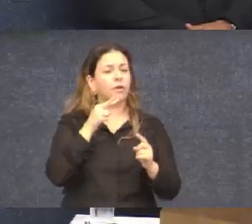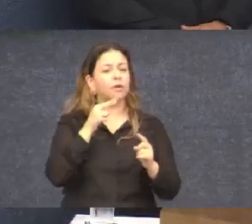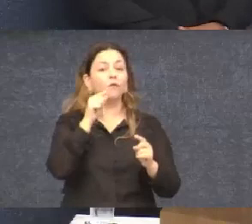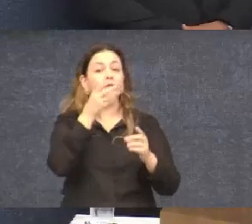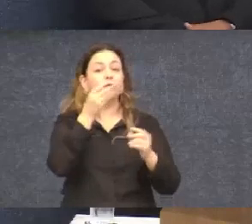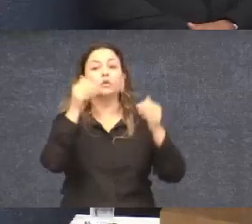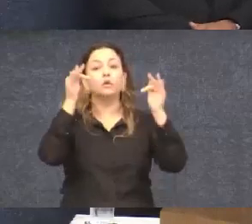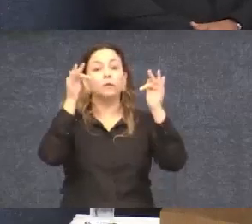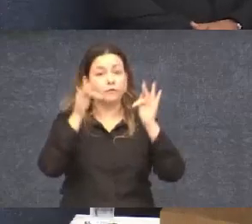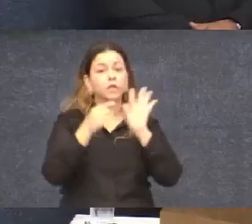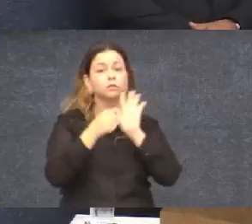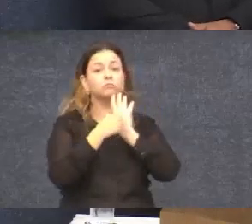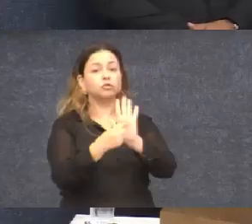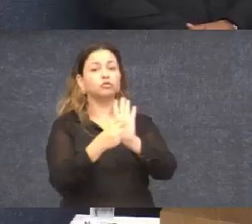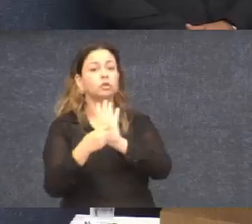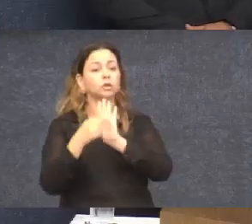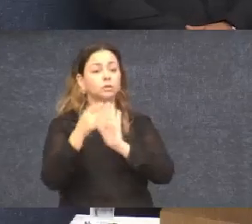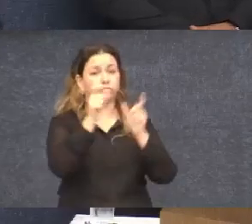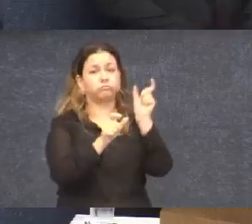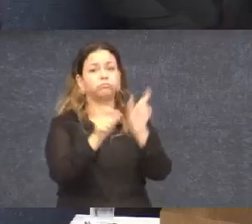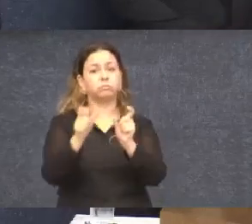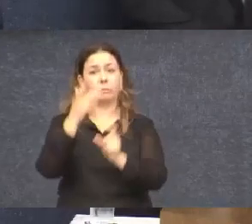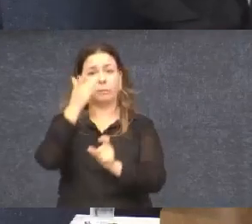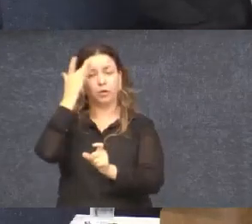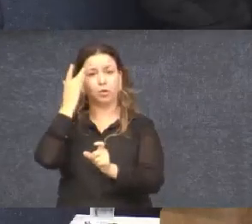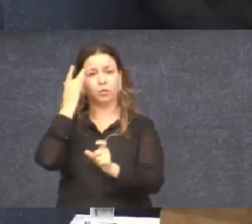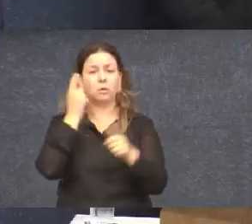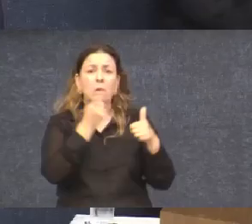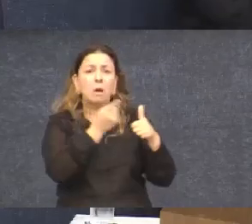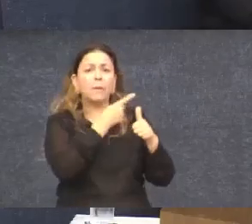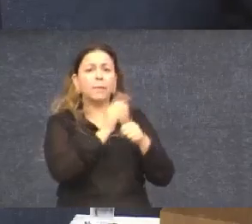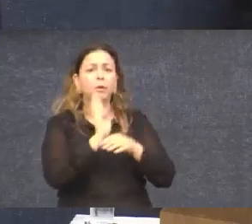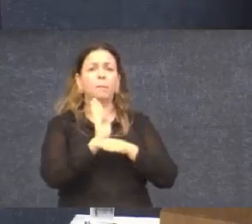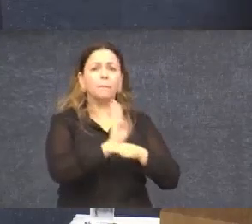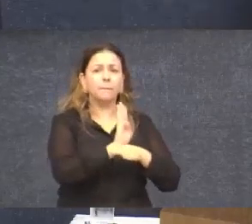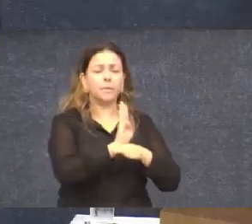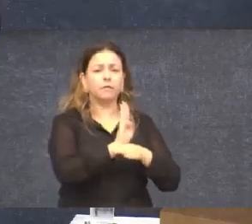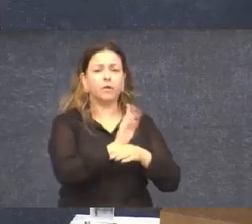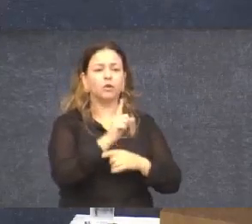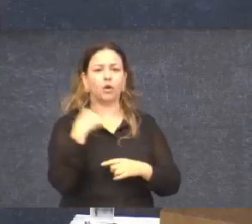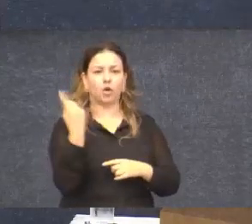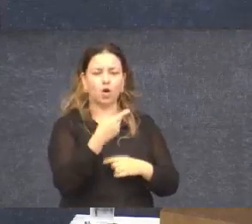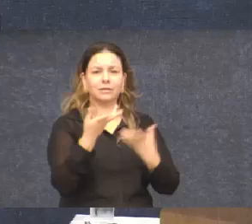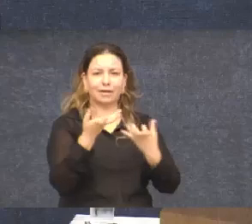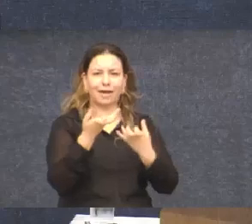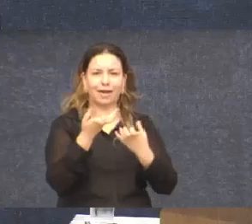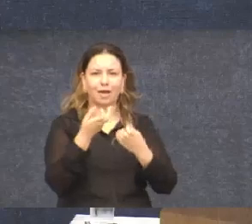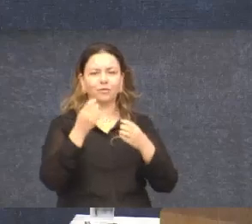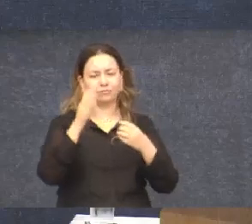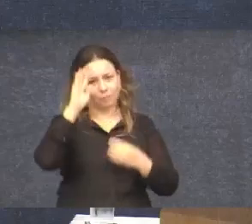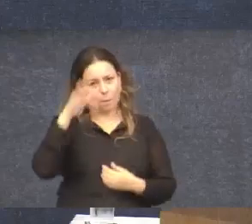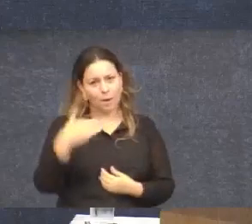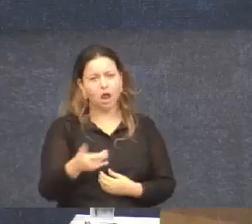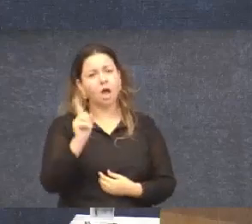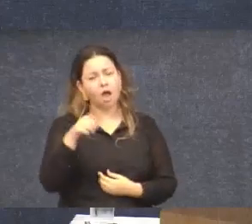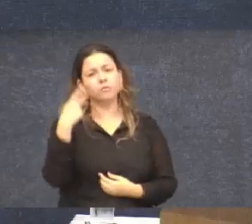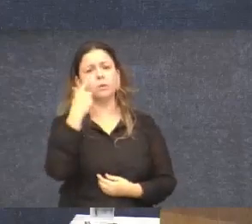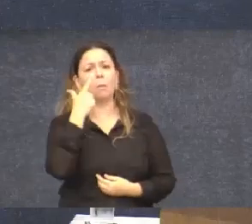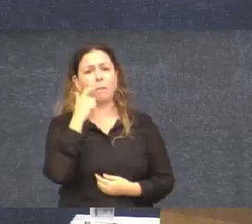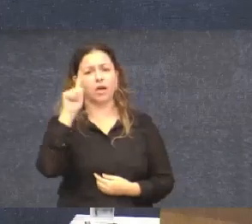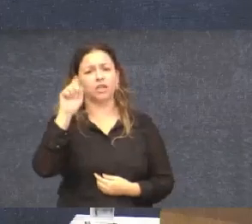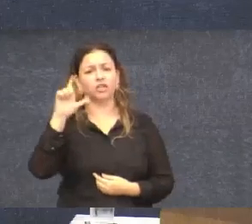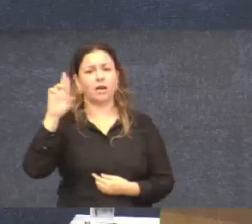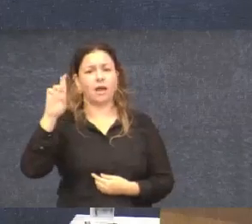nas indicações, Samani. Eu acho que o primeiro benfeitor, e aí nós queremos homenagear, é o seu pai, Geraldo Félix. Geraldo